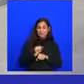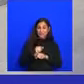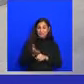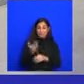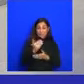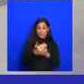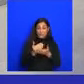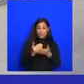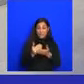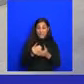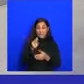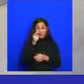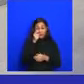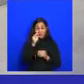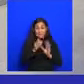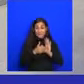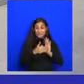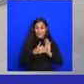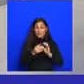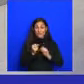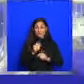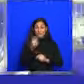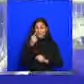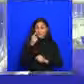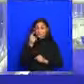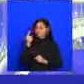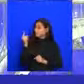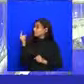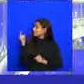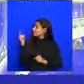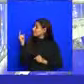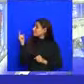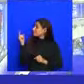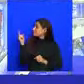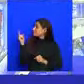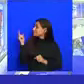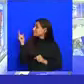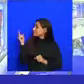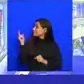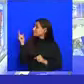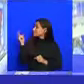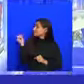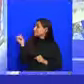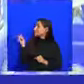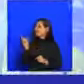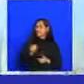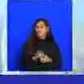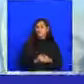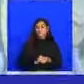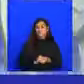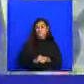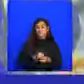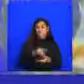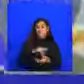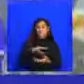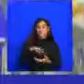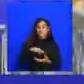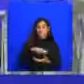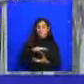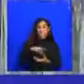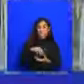podemos começar fique de olho na sua aposta bolas posicionadas valendo Gol